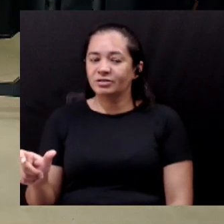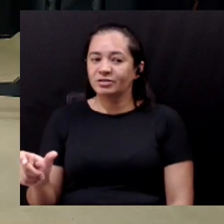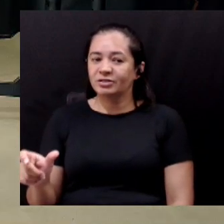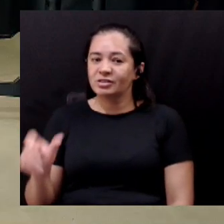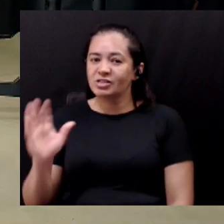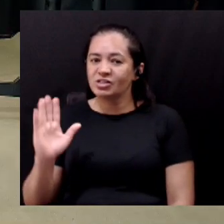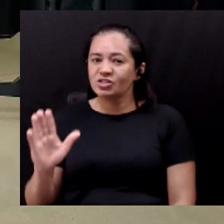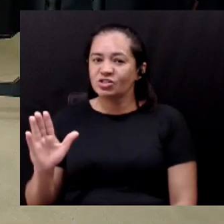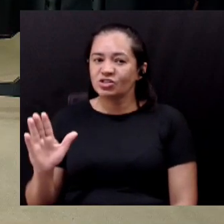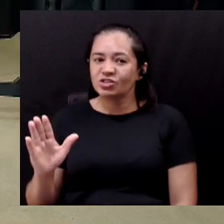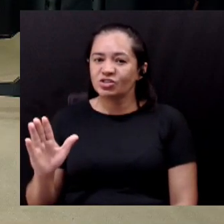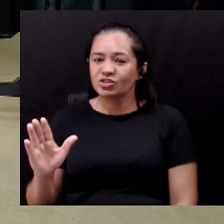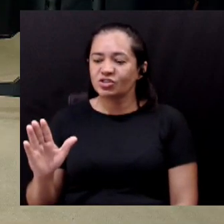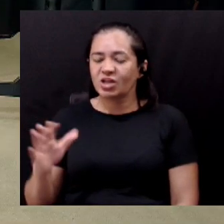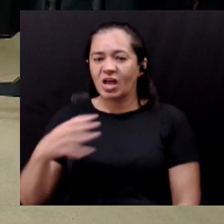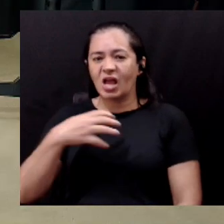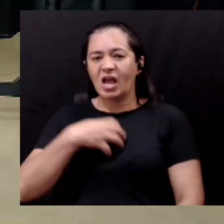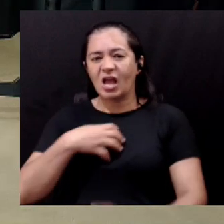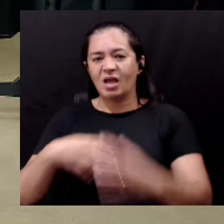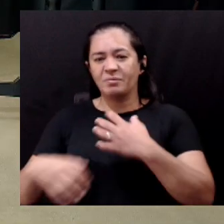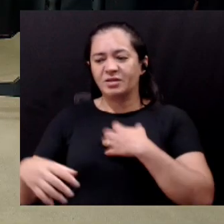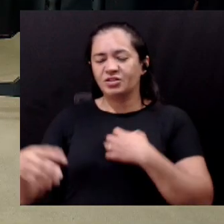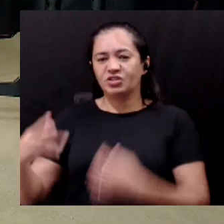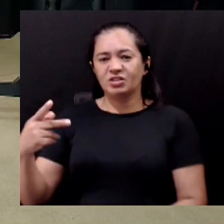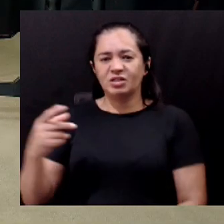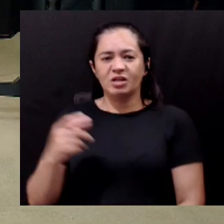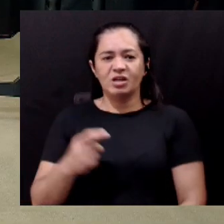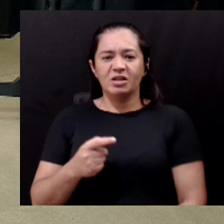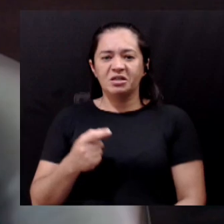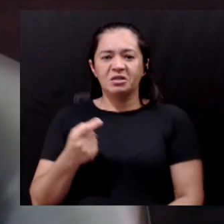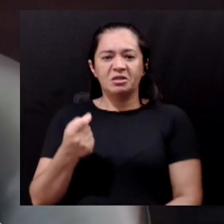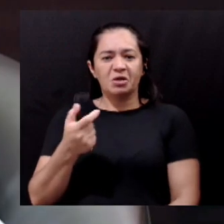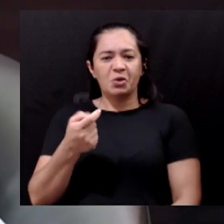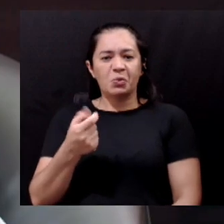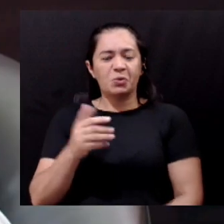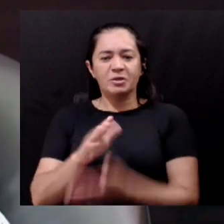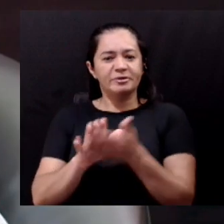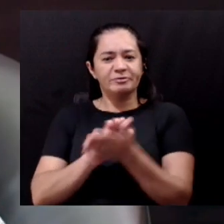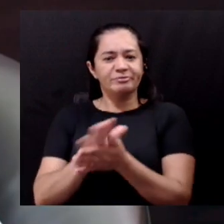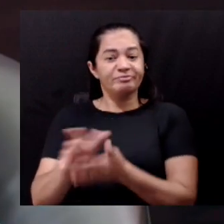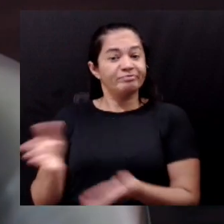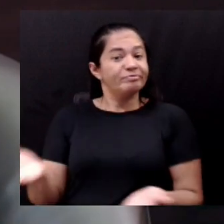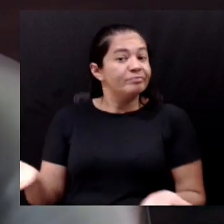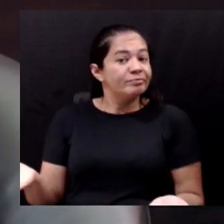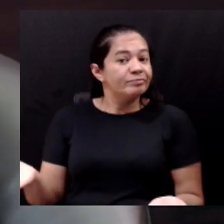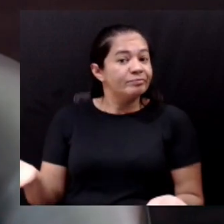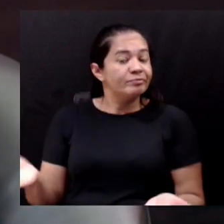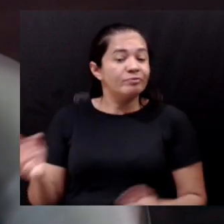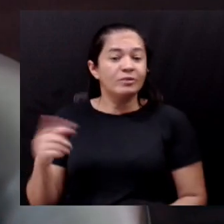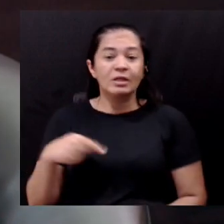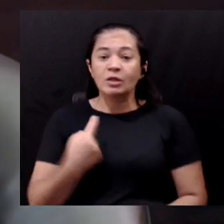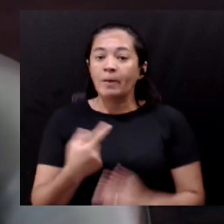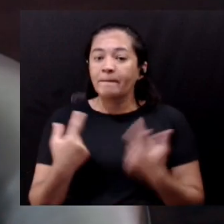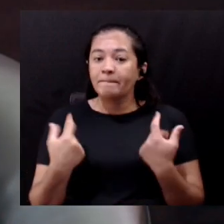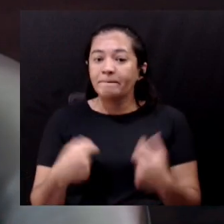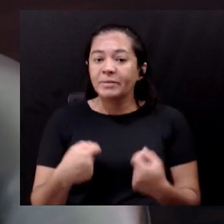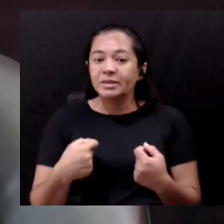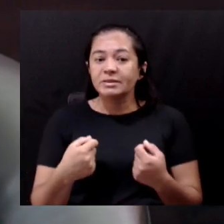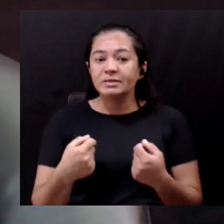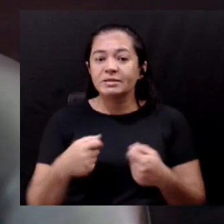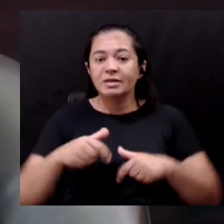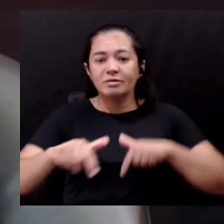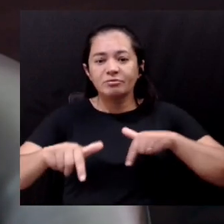pouco trabalhada, né, Aham. como disse a doutora Juliana aqui, que nós Sim. precisamos trabalhar esse lado também,